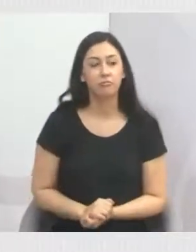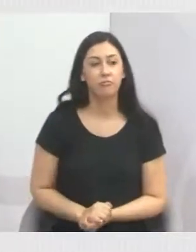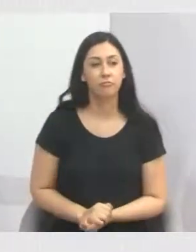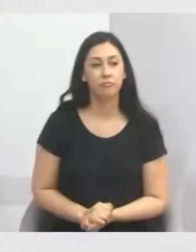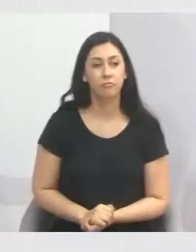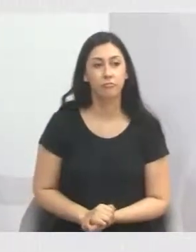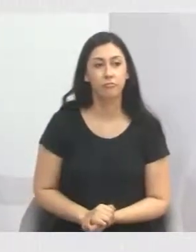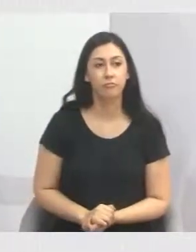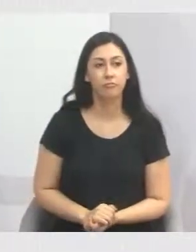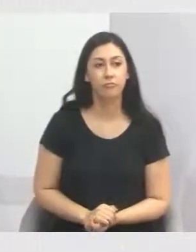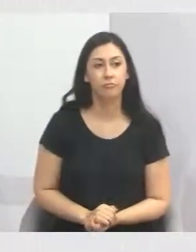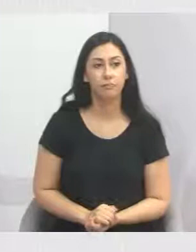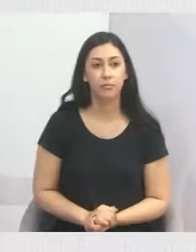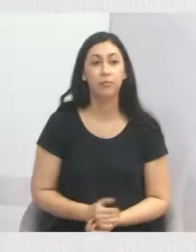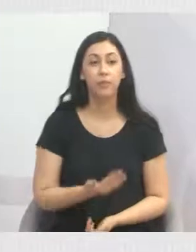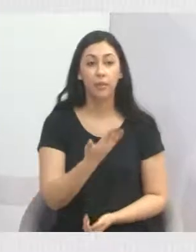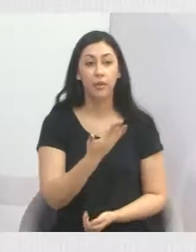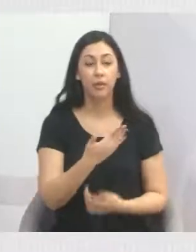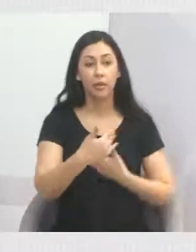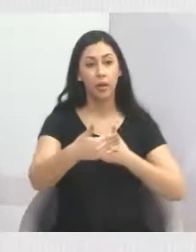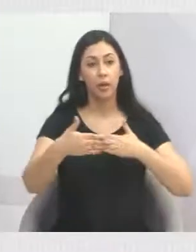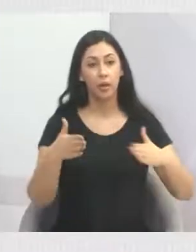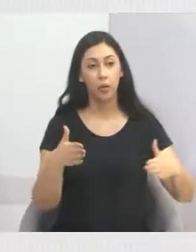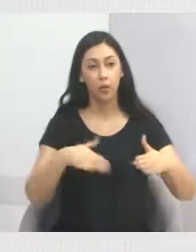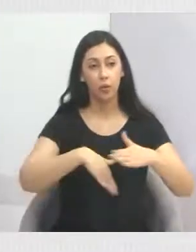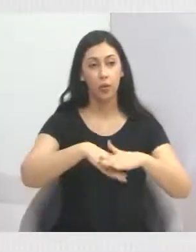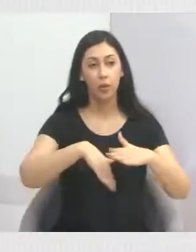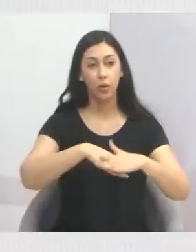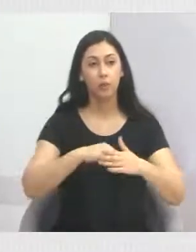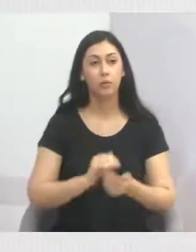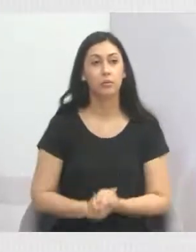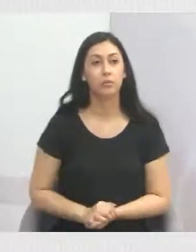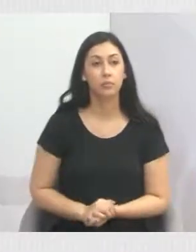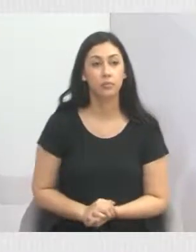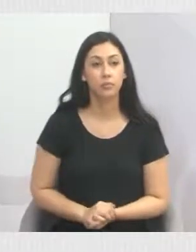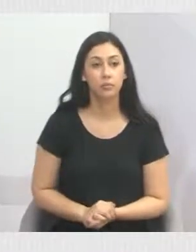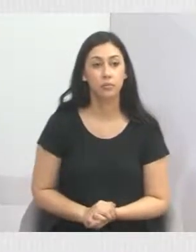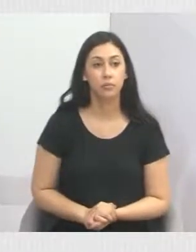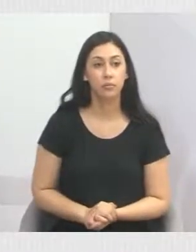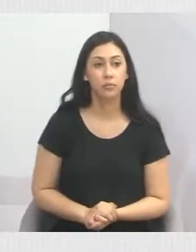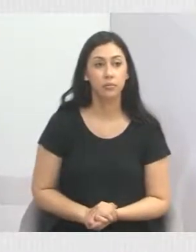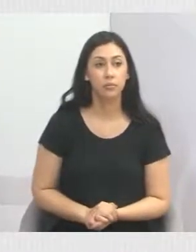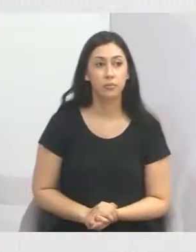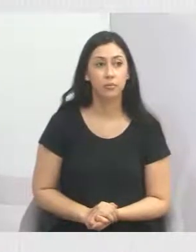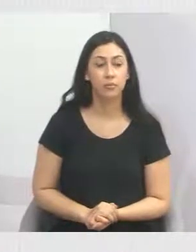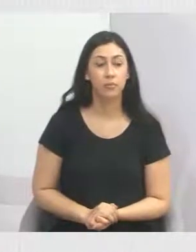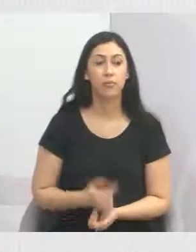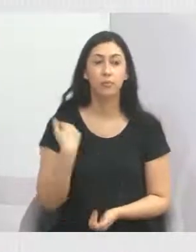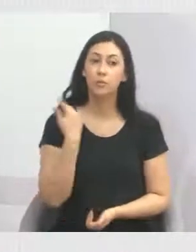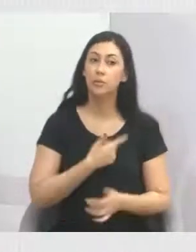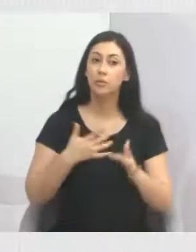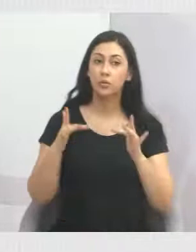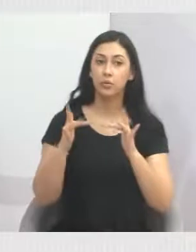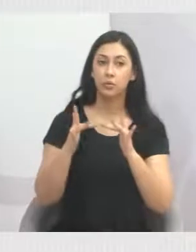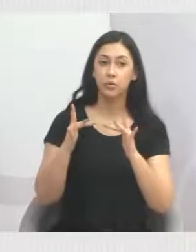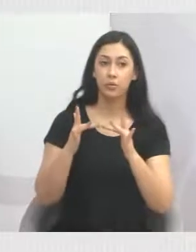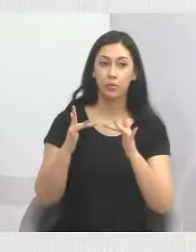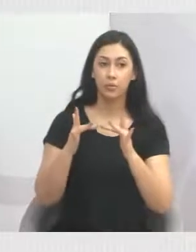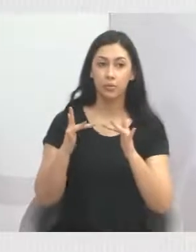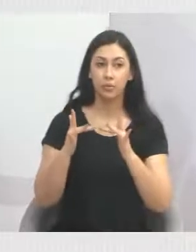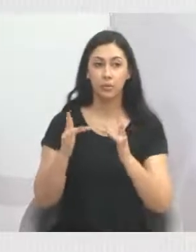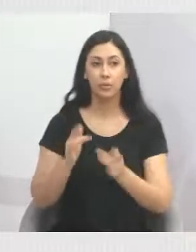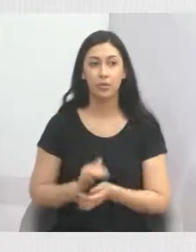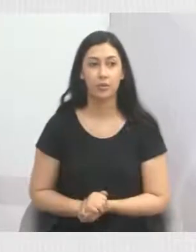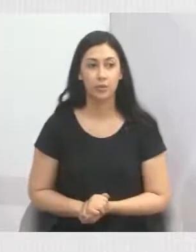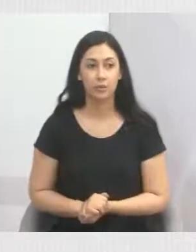Próximo. Aí a quadra. Próximo. Nosso contato, né? Que isso